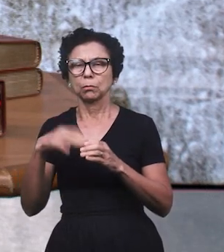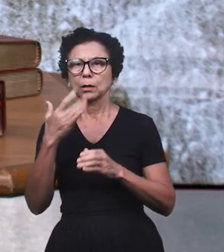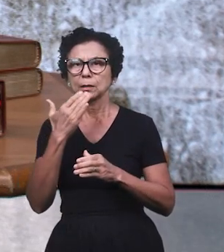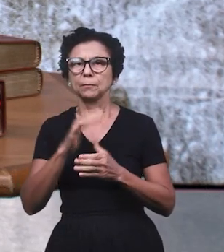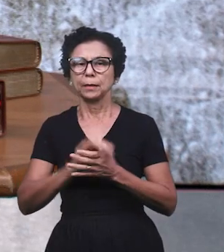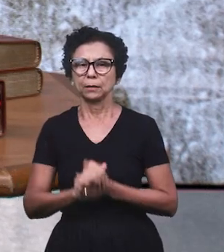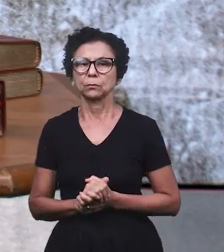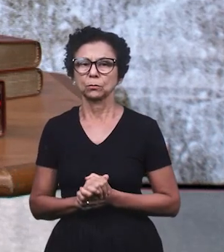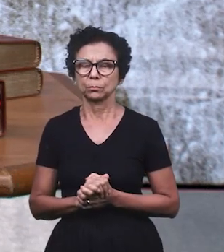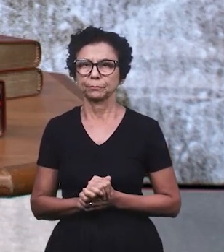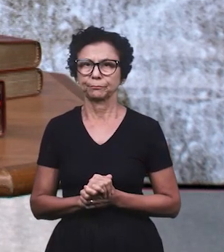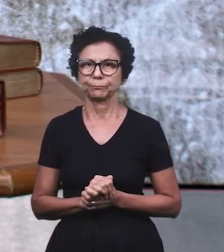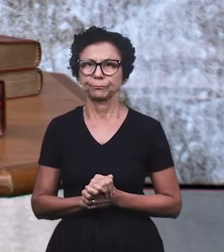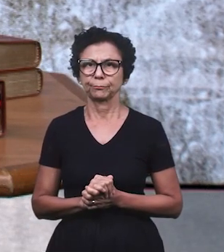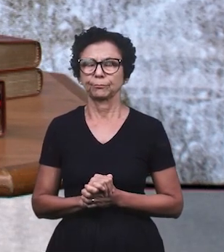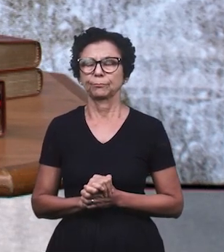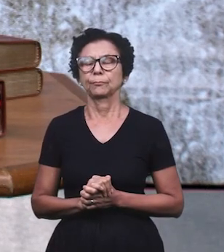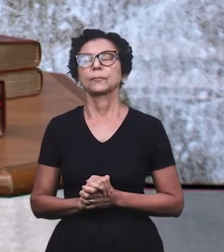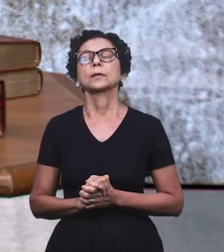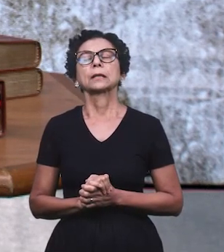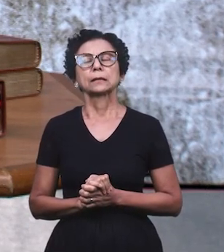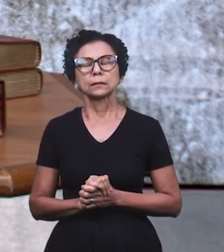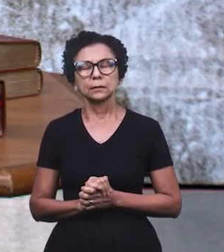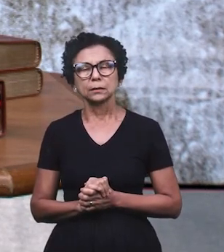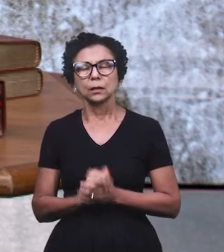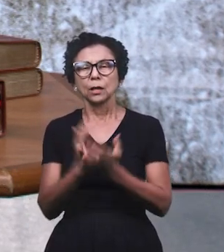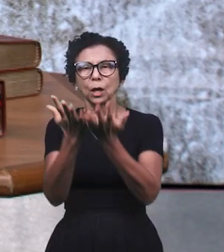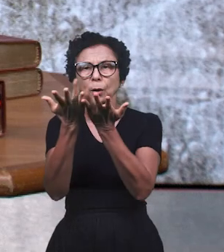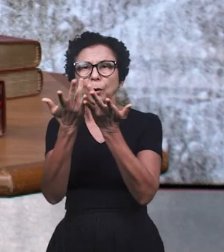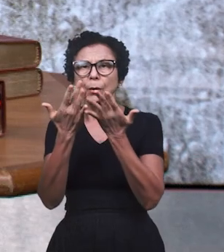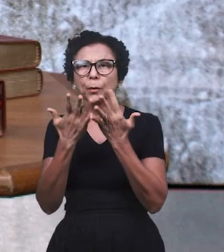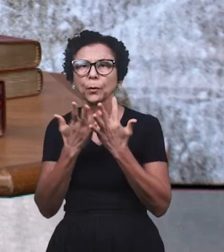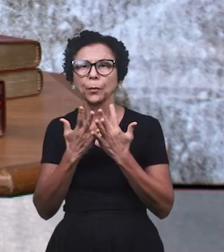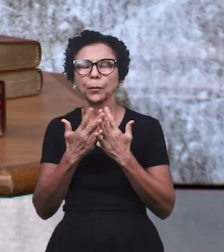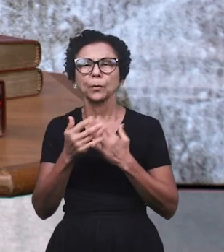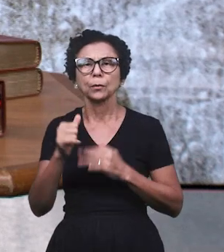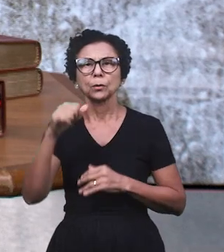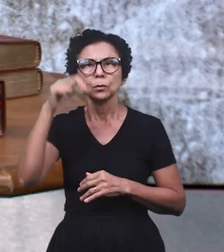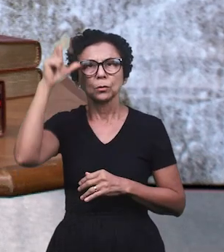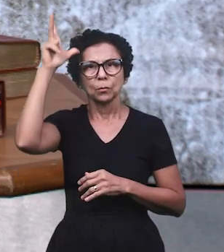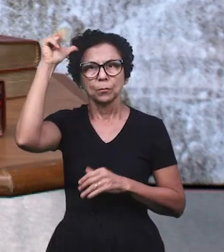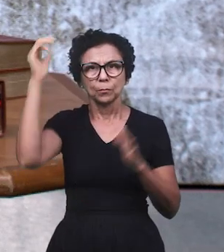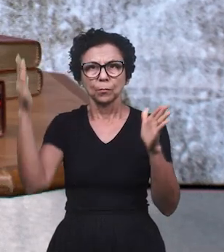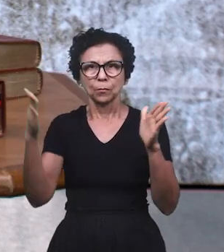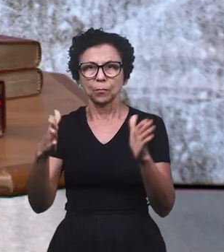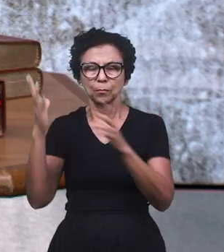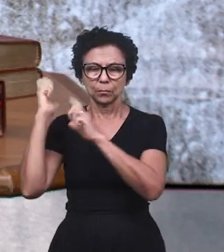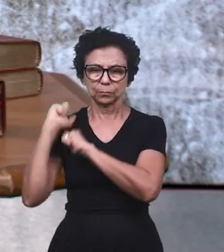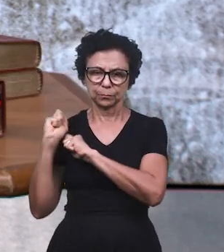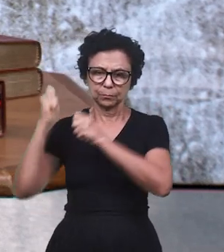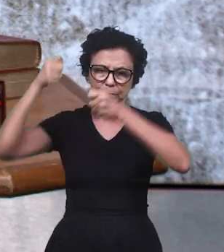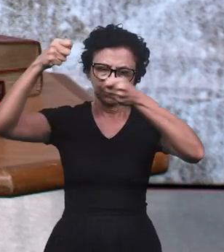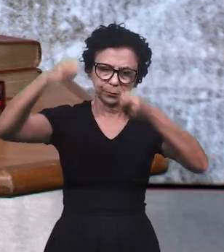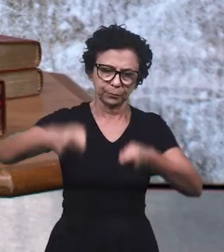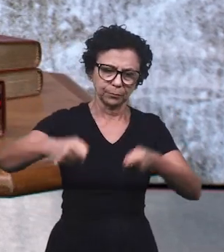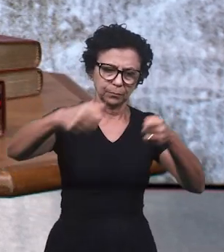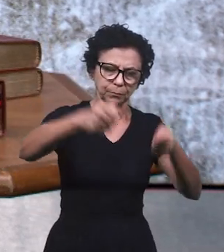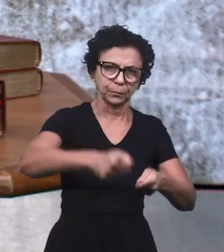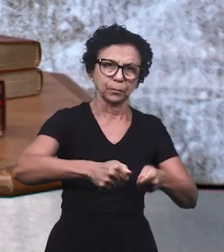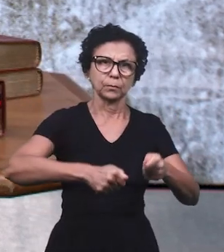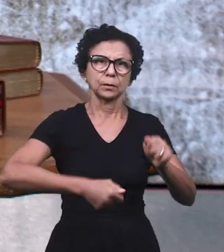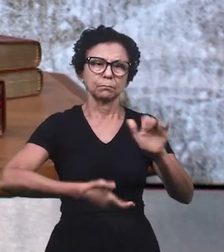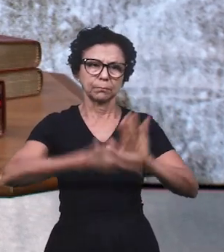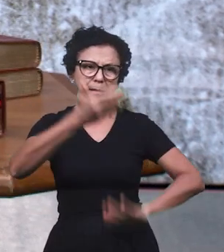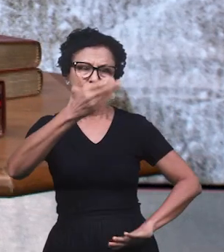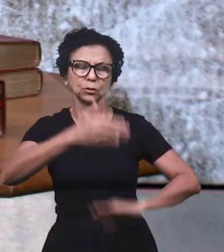assim. E carregaram o seu trigo sobre os seus jumentos e partiram dali. Nós vemos